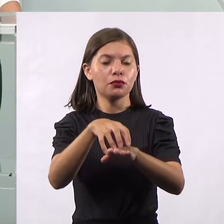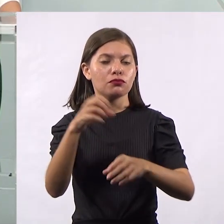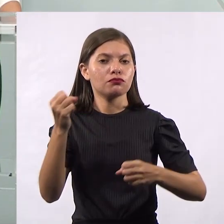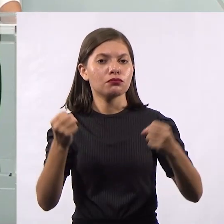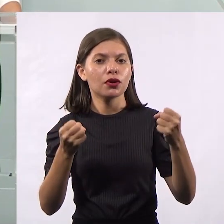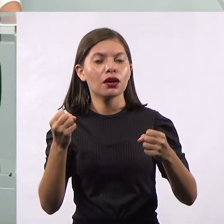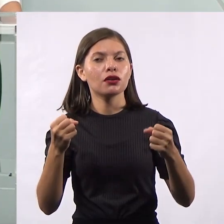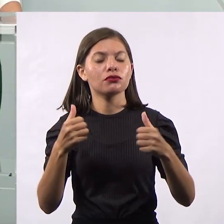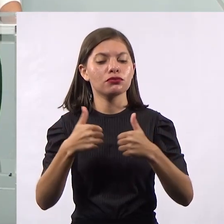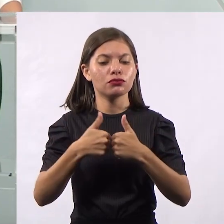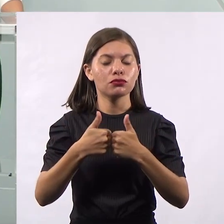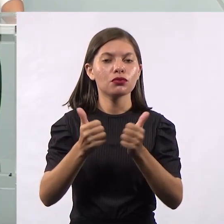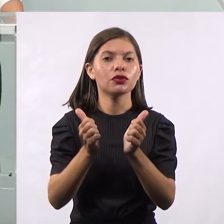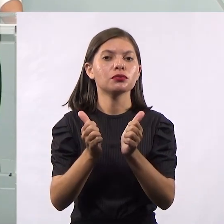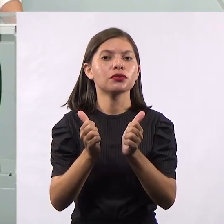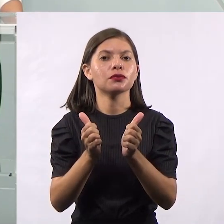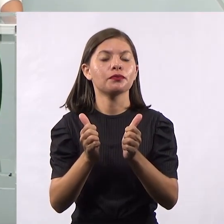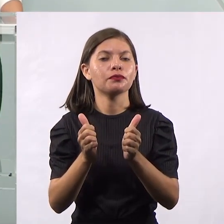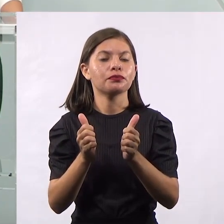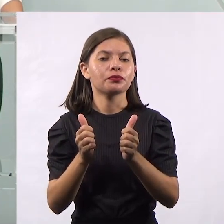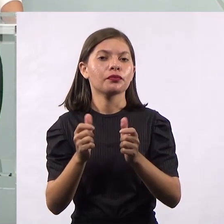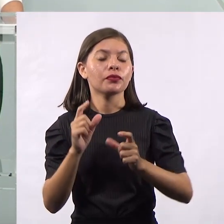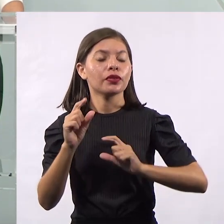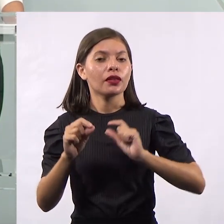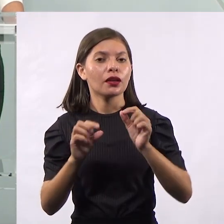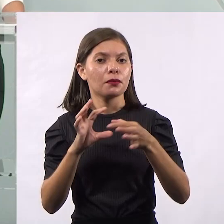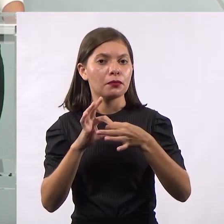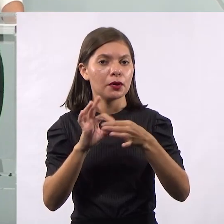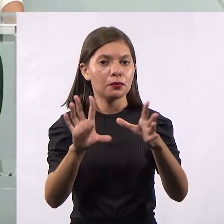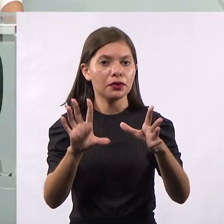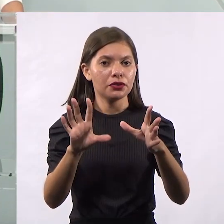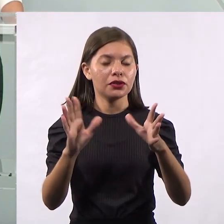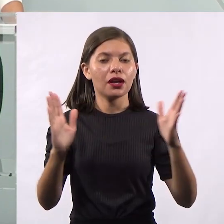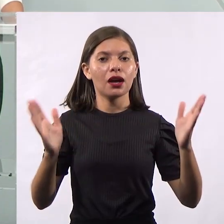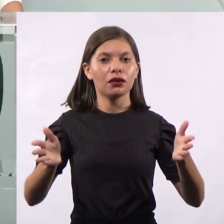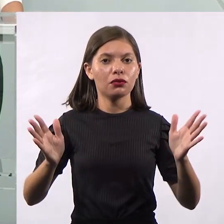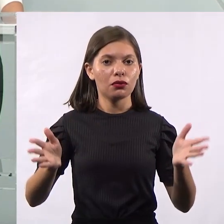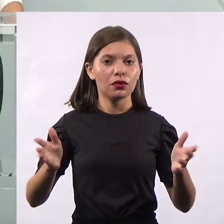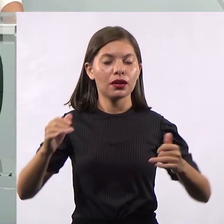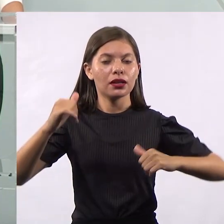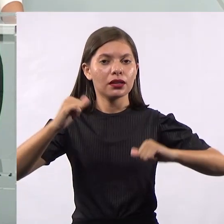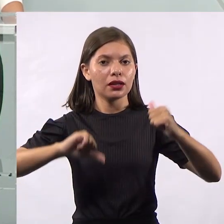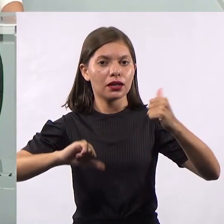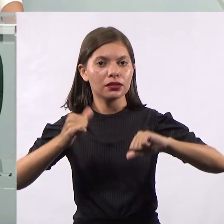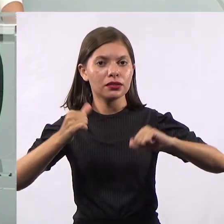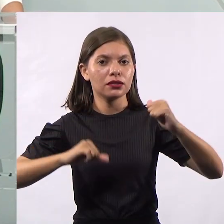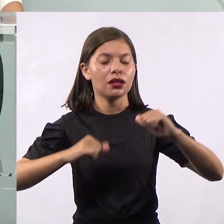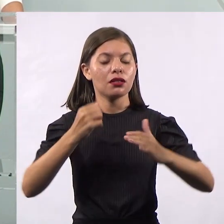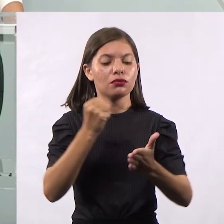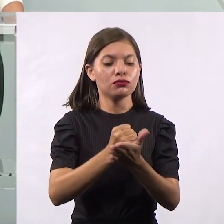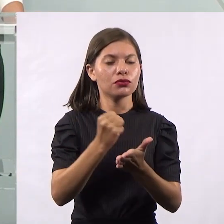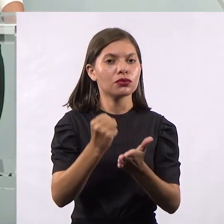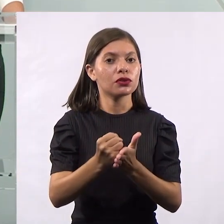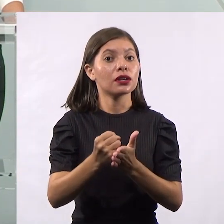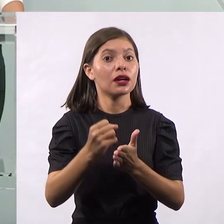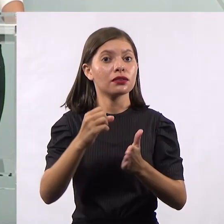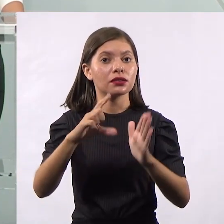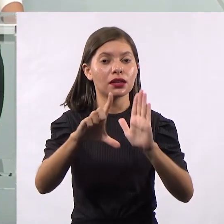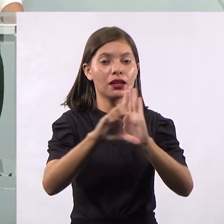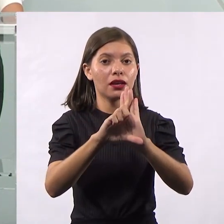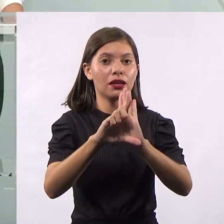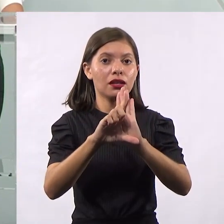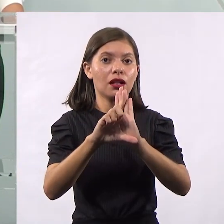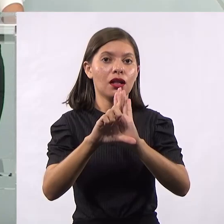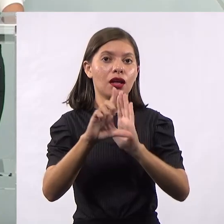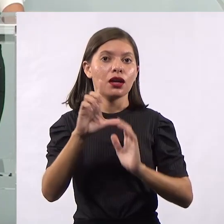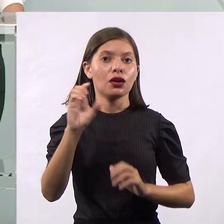ônibus. Concessão. Então, agora, a gente vai passar a análise dos contratos de concessão que